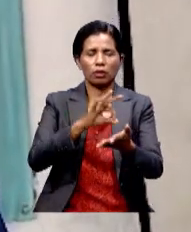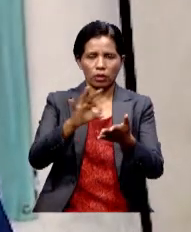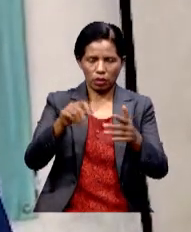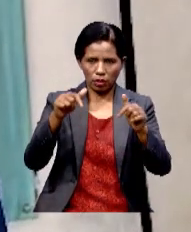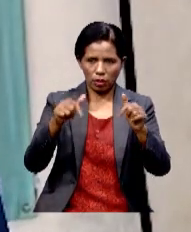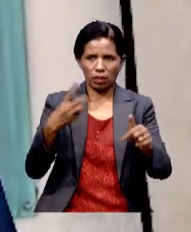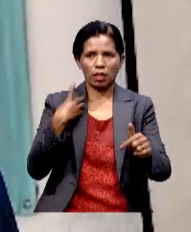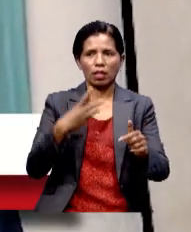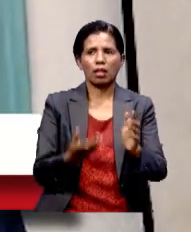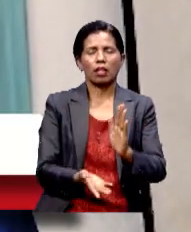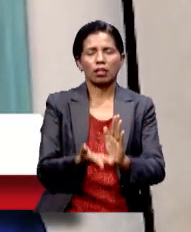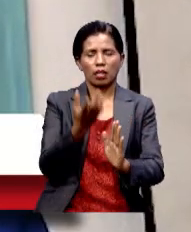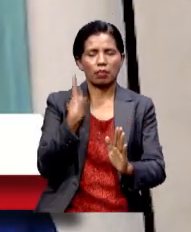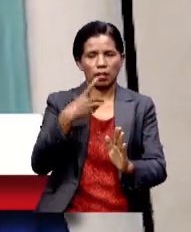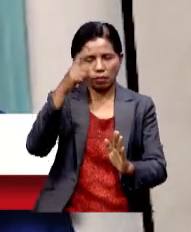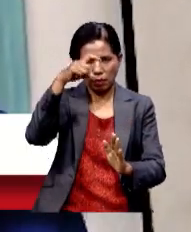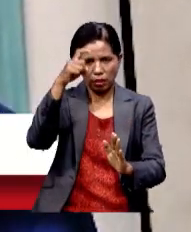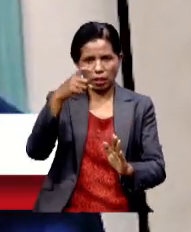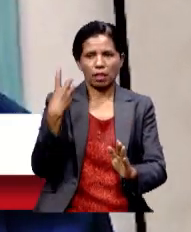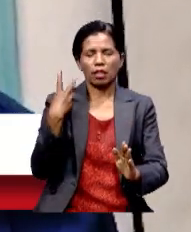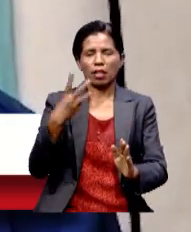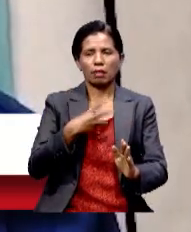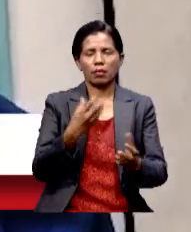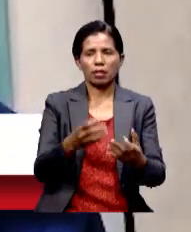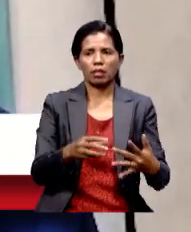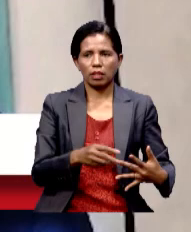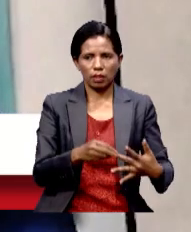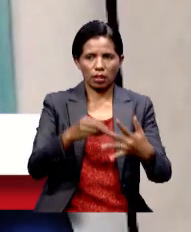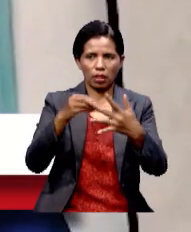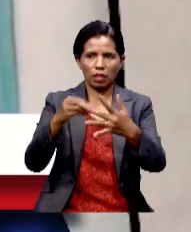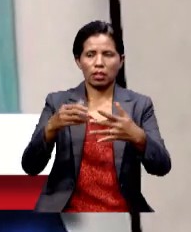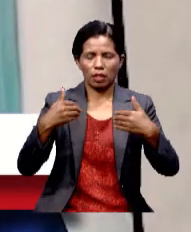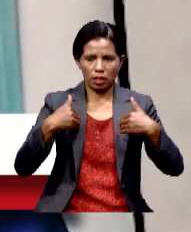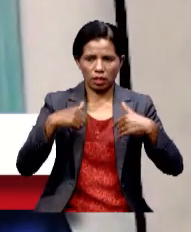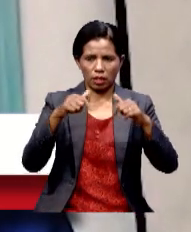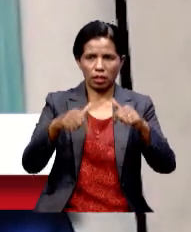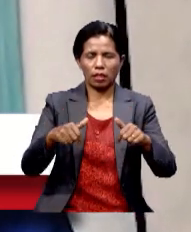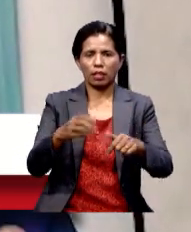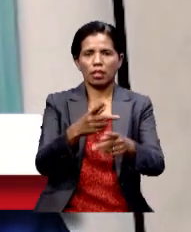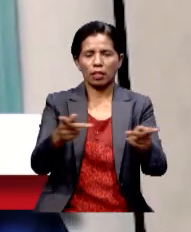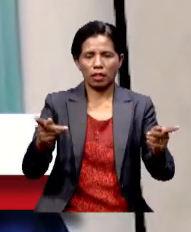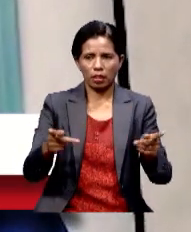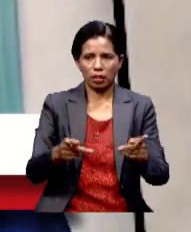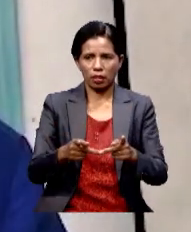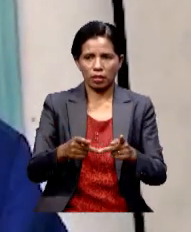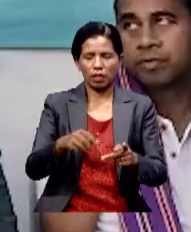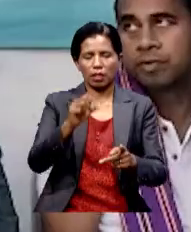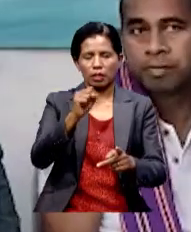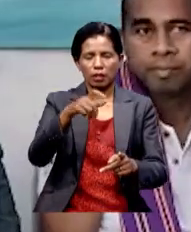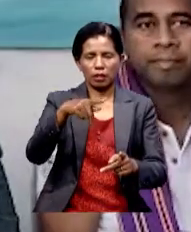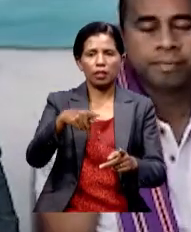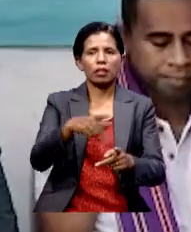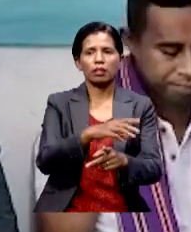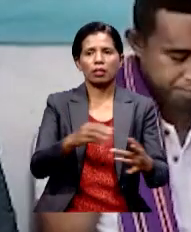no hase a minha habilidade lulu iha minha área especialização no iha ne iha parte especialização